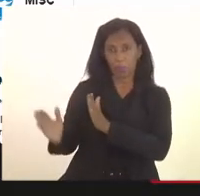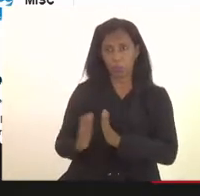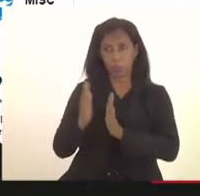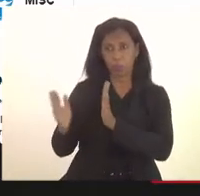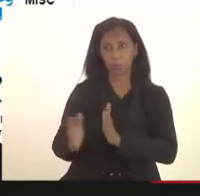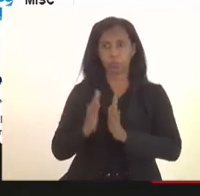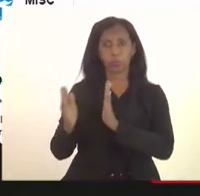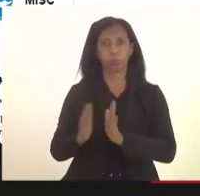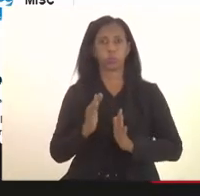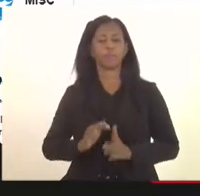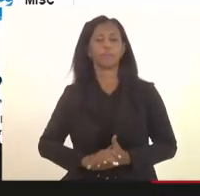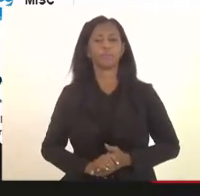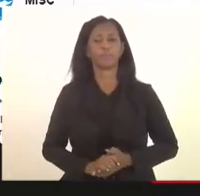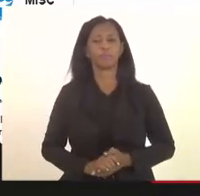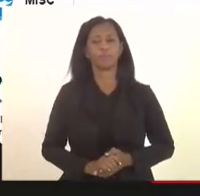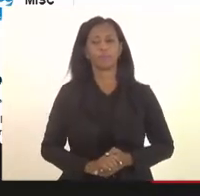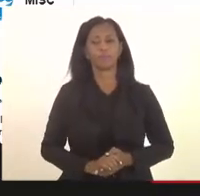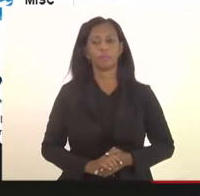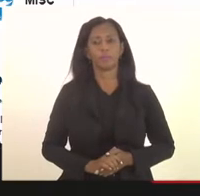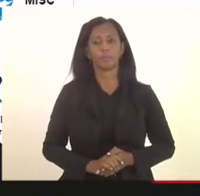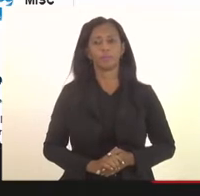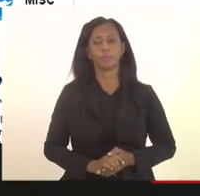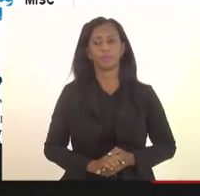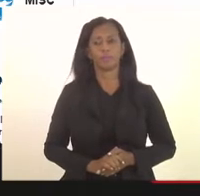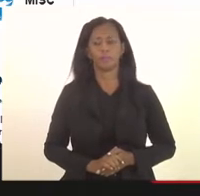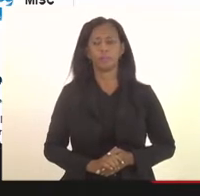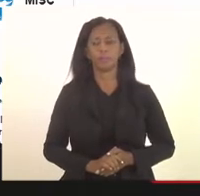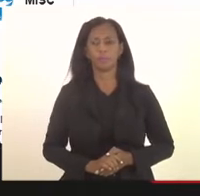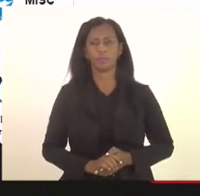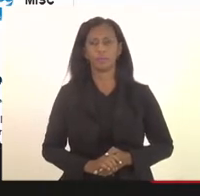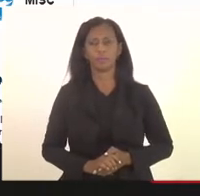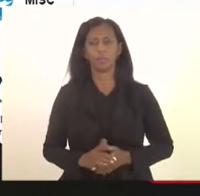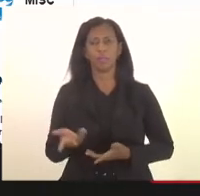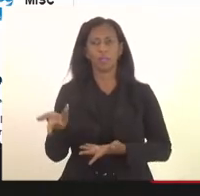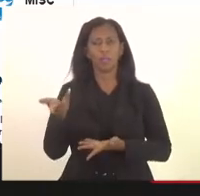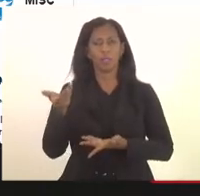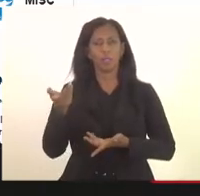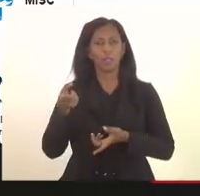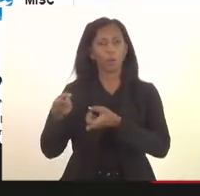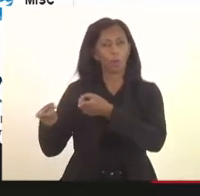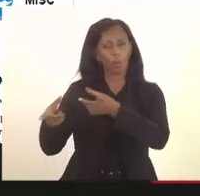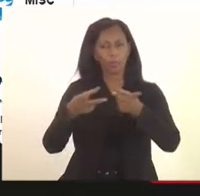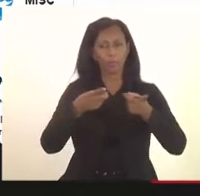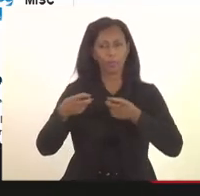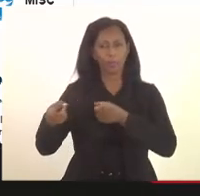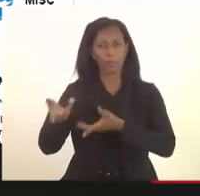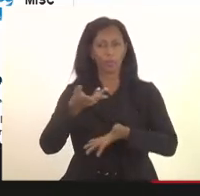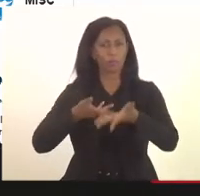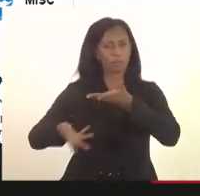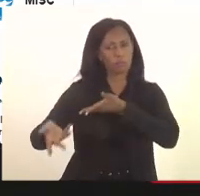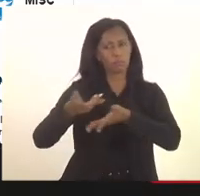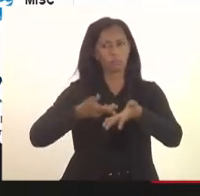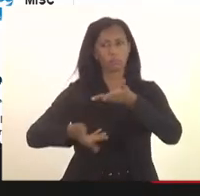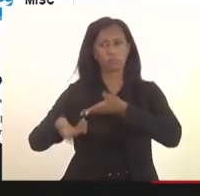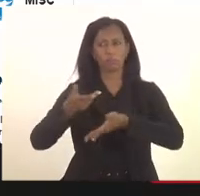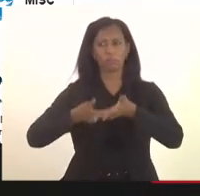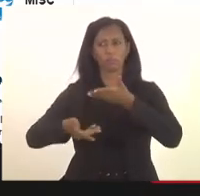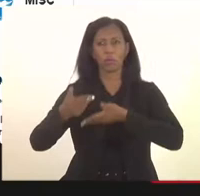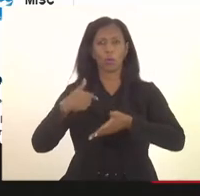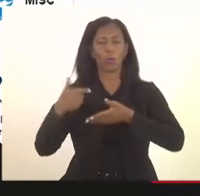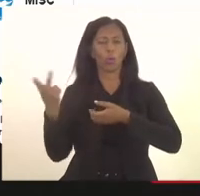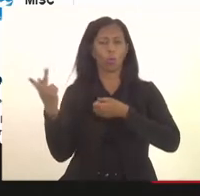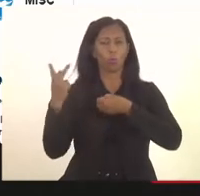também na produção e comercialização de produtos, aí, como lubrificantes,